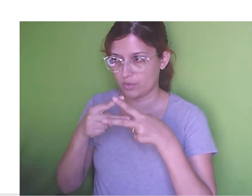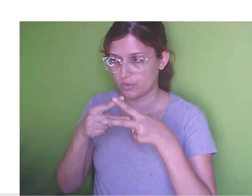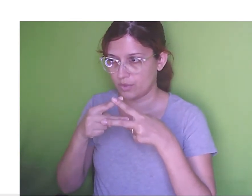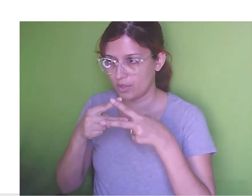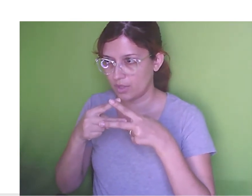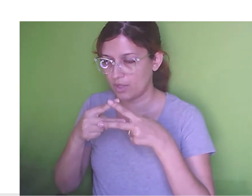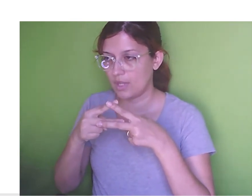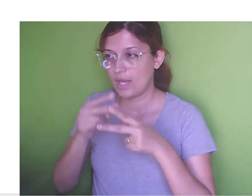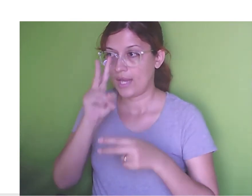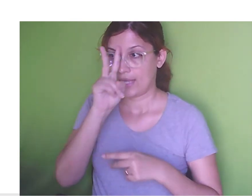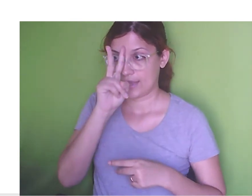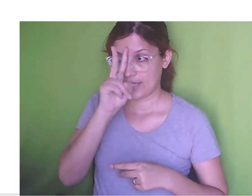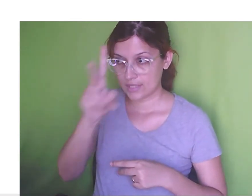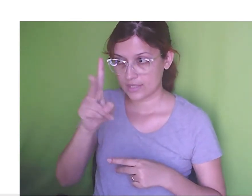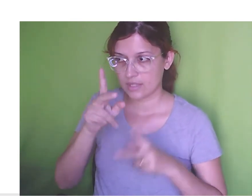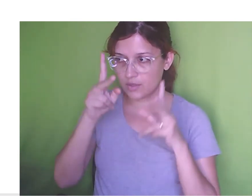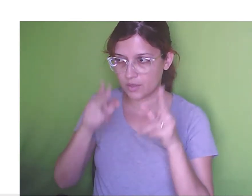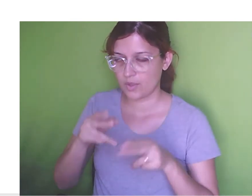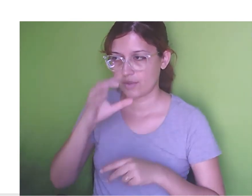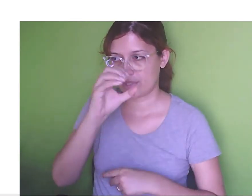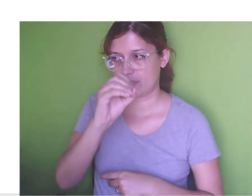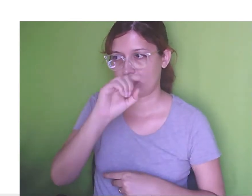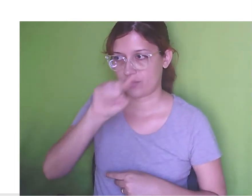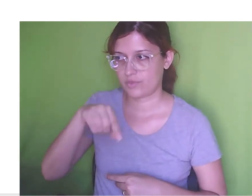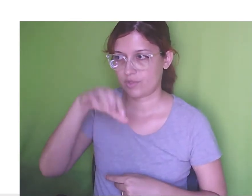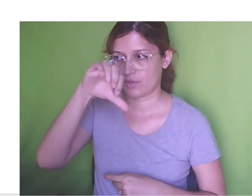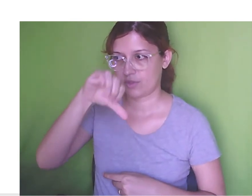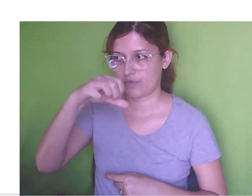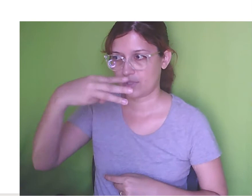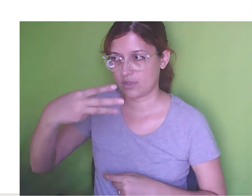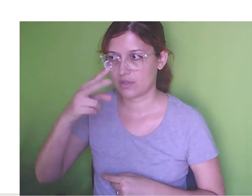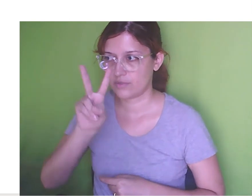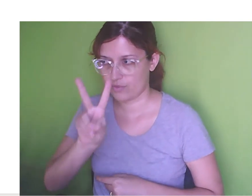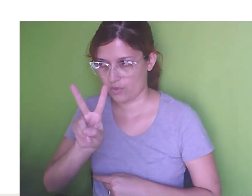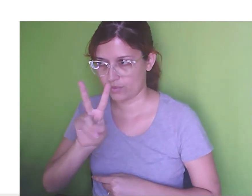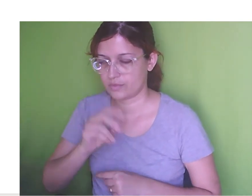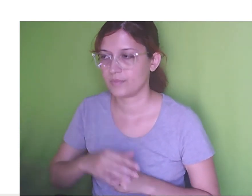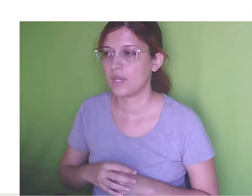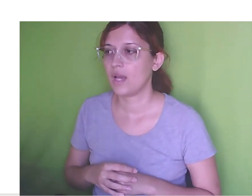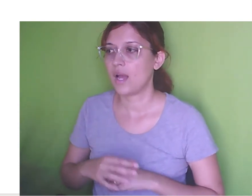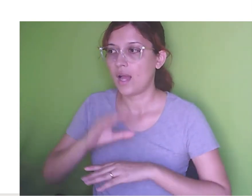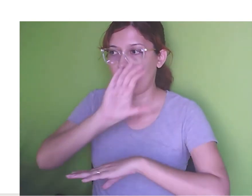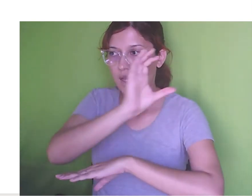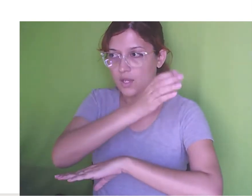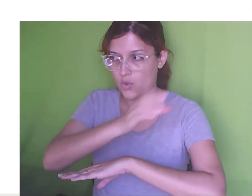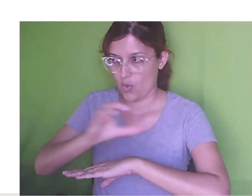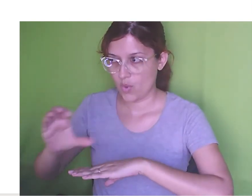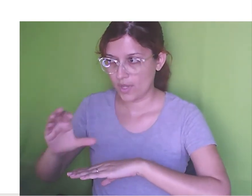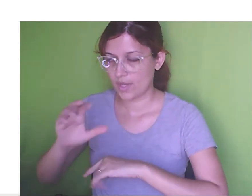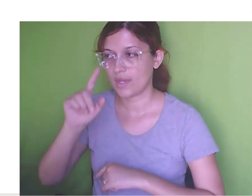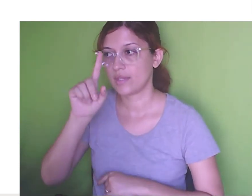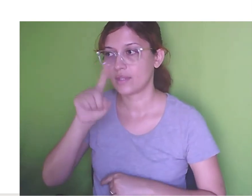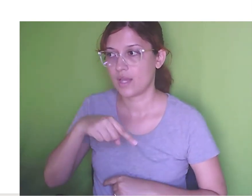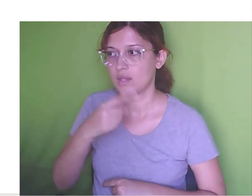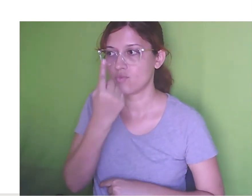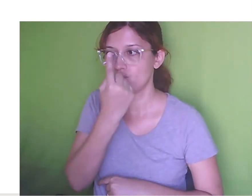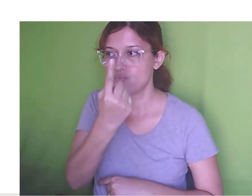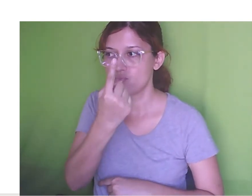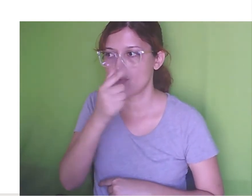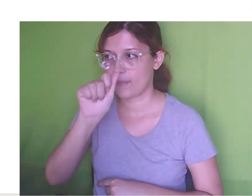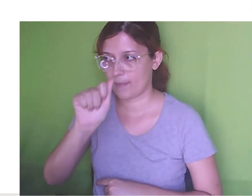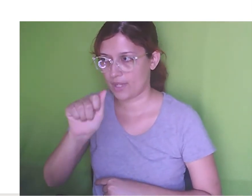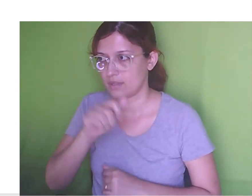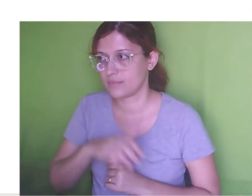Aqui diz que o diodo, ele tem uma tensão de 0,93 volts e que a corrente é de